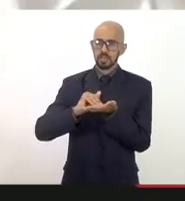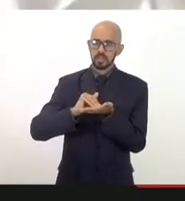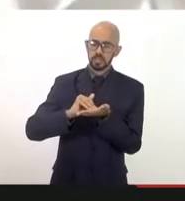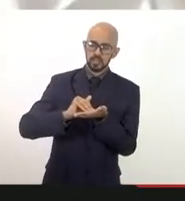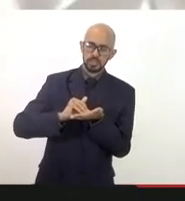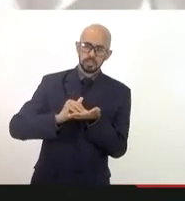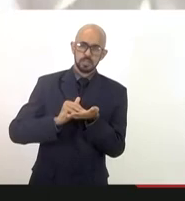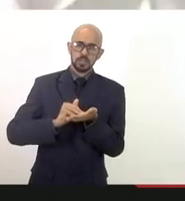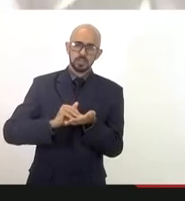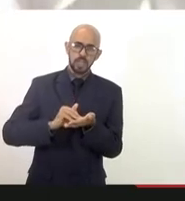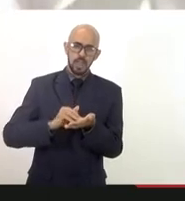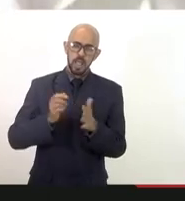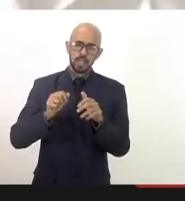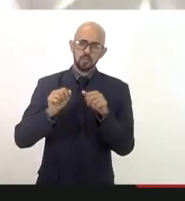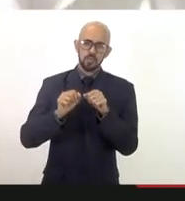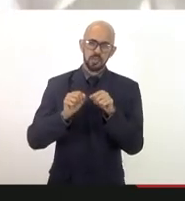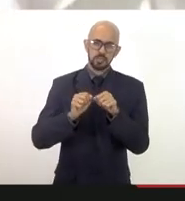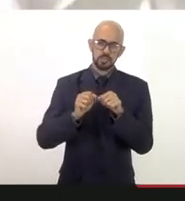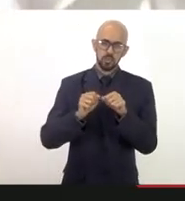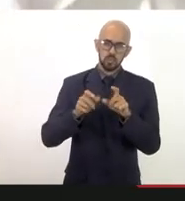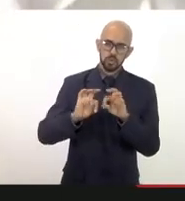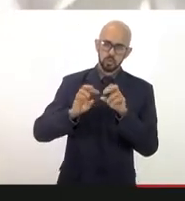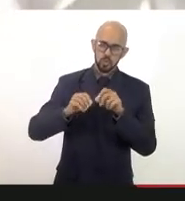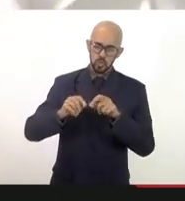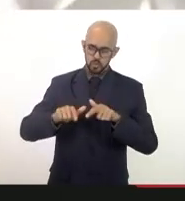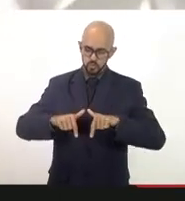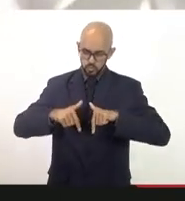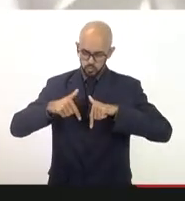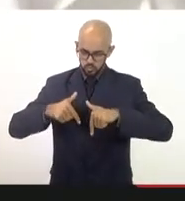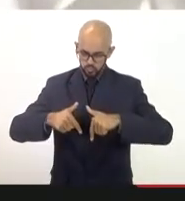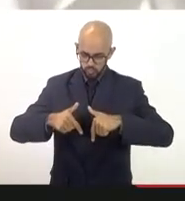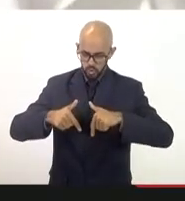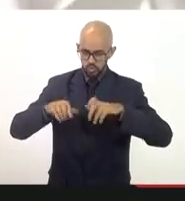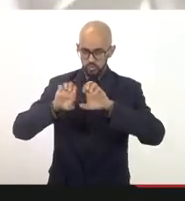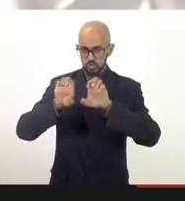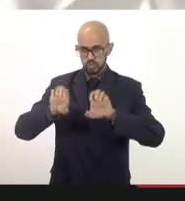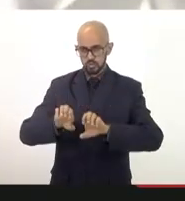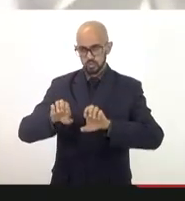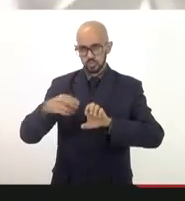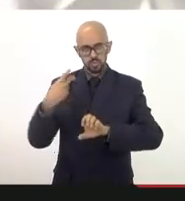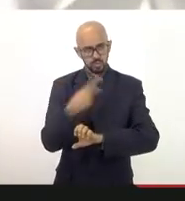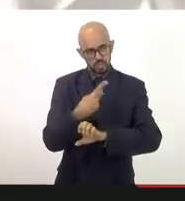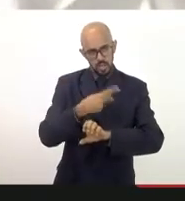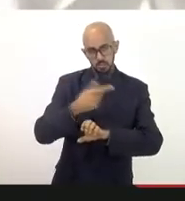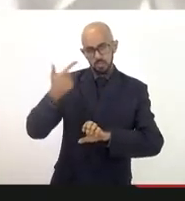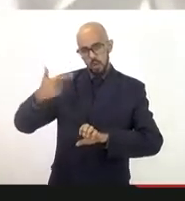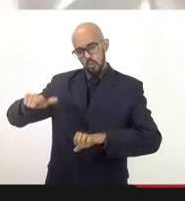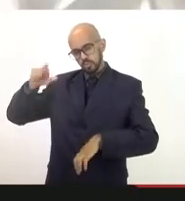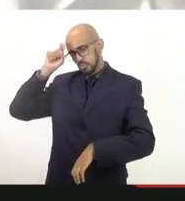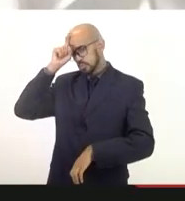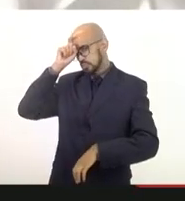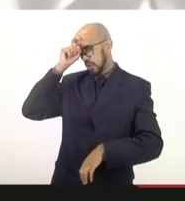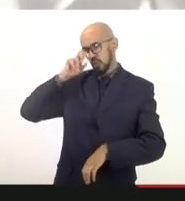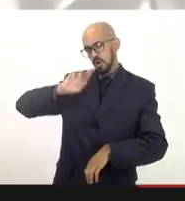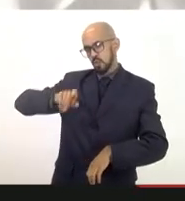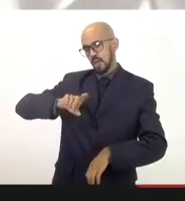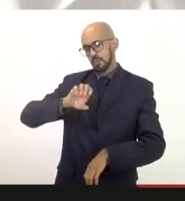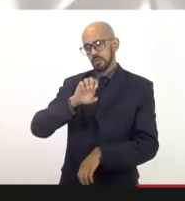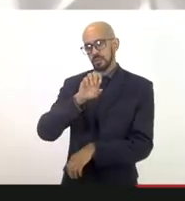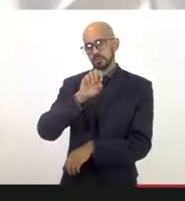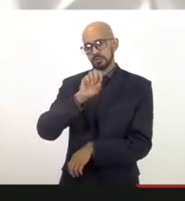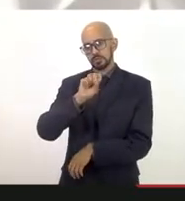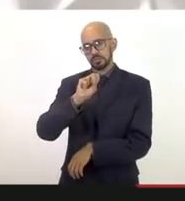está direcionando seus esforços estruturais para outro hospital e não para o Santa Maria,